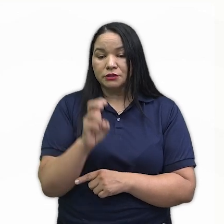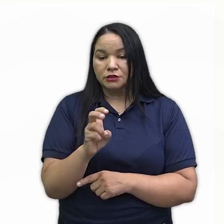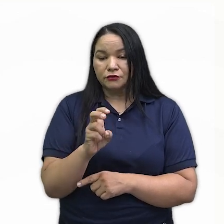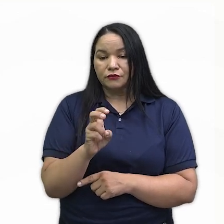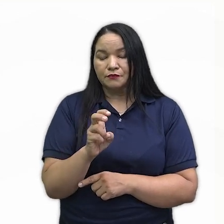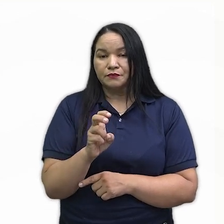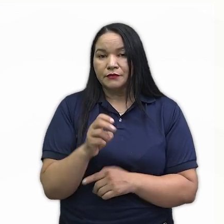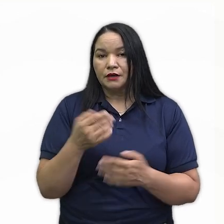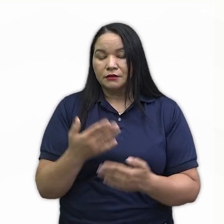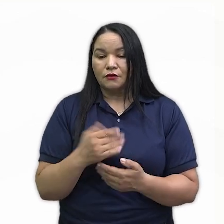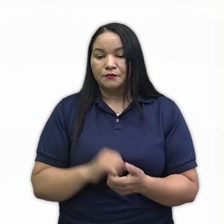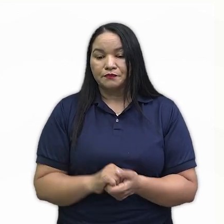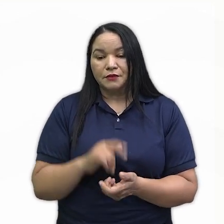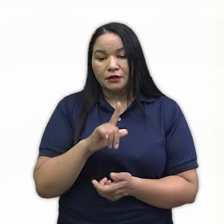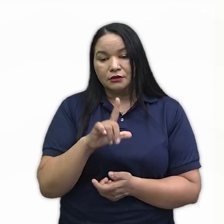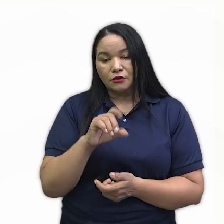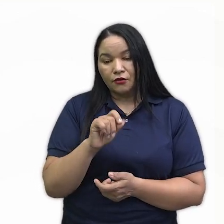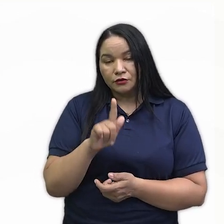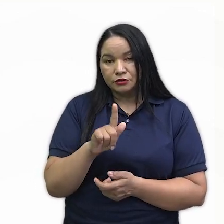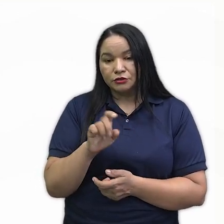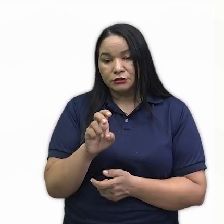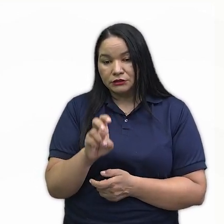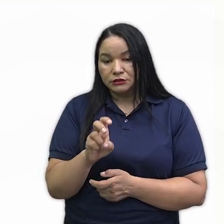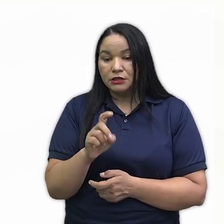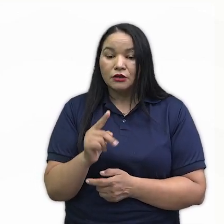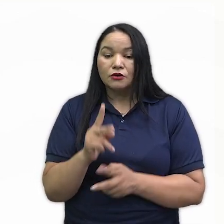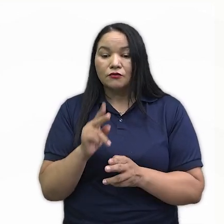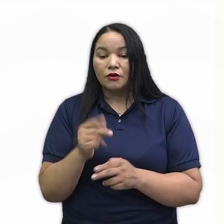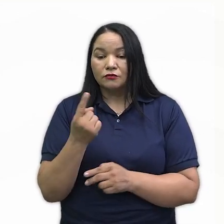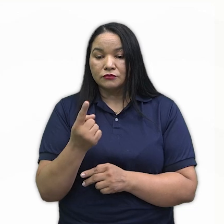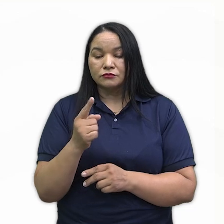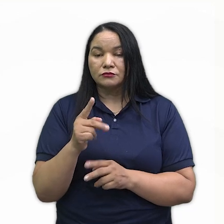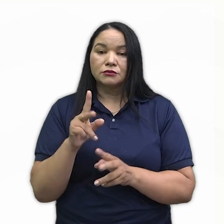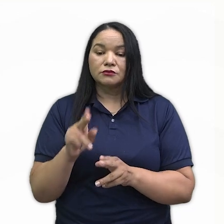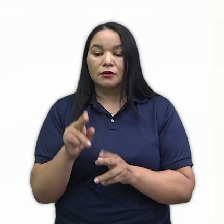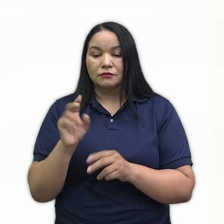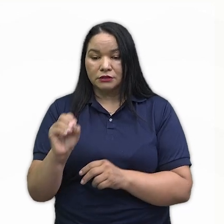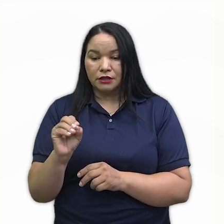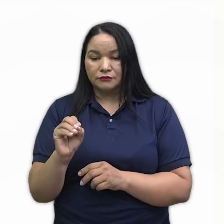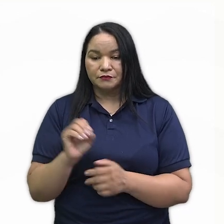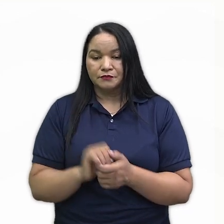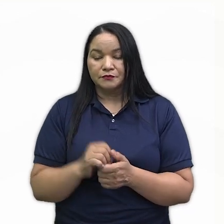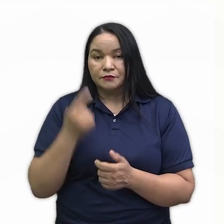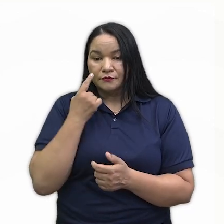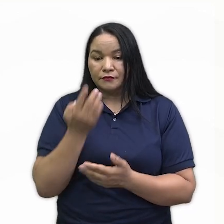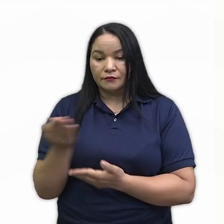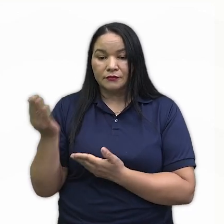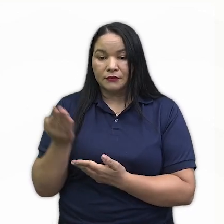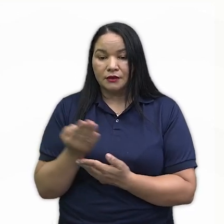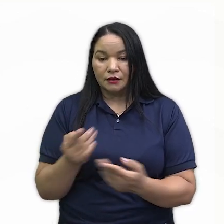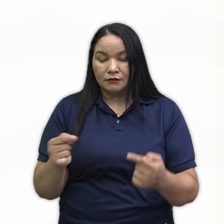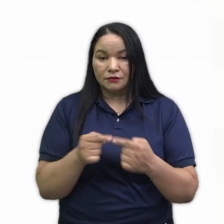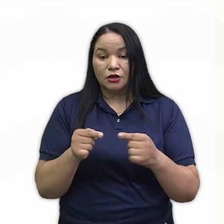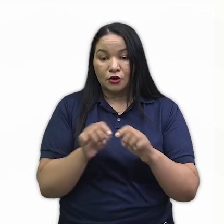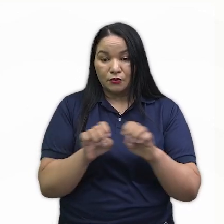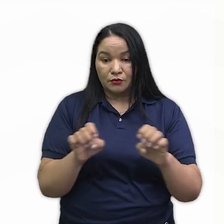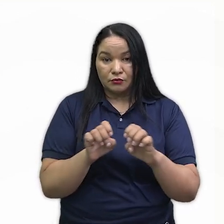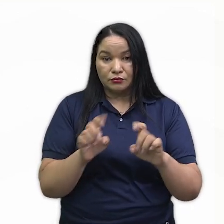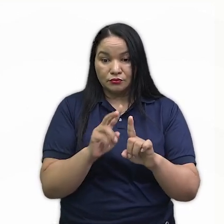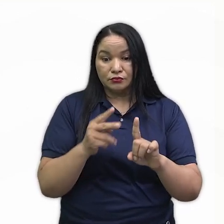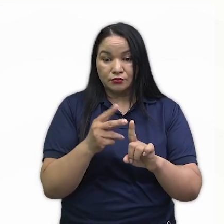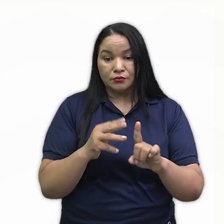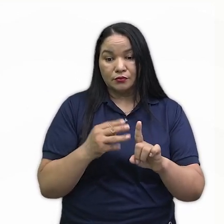onde o log de 1 na base 5 é igual a zero. Então, pegando este logaritmo e escrevendo em